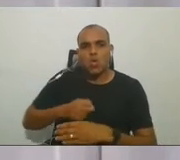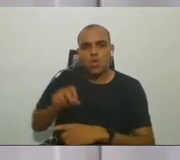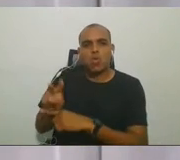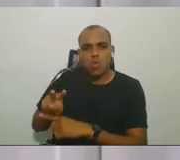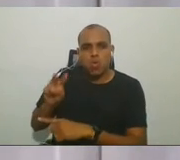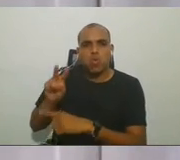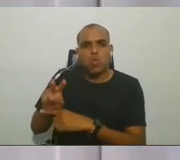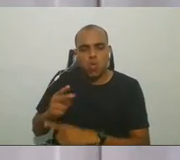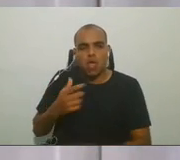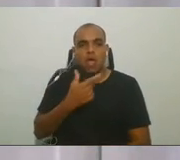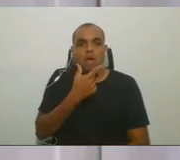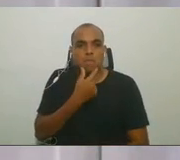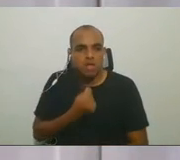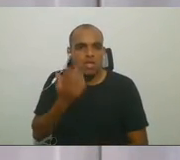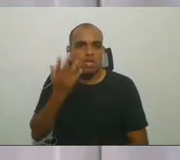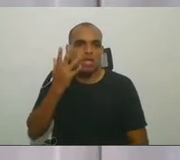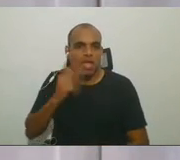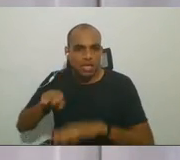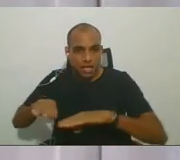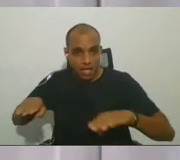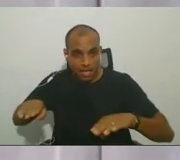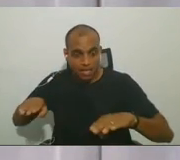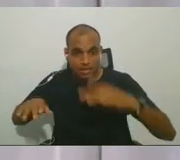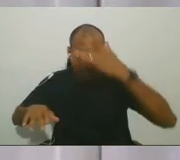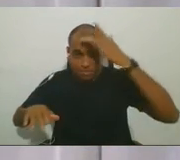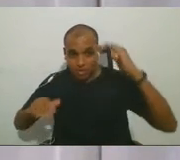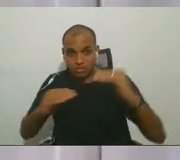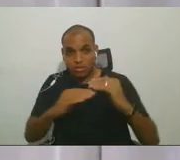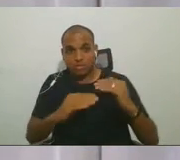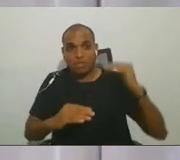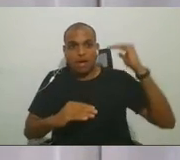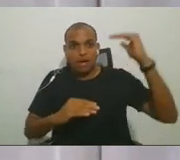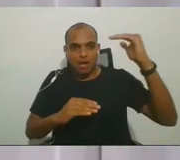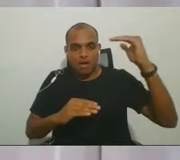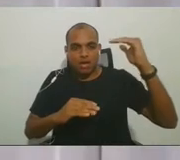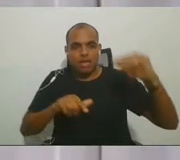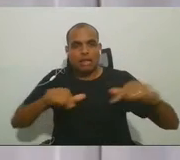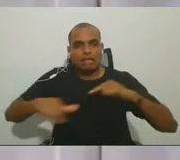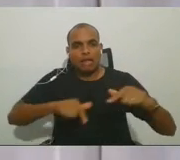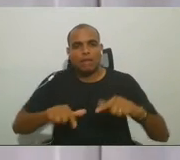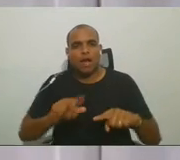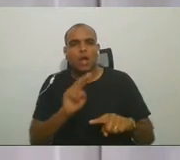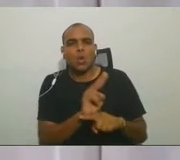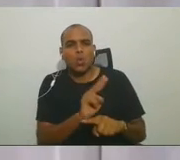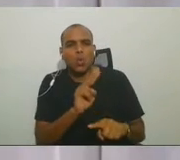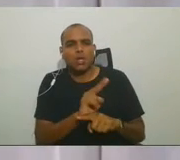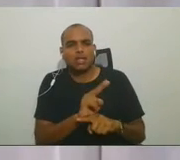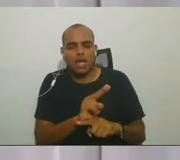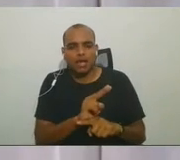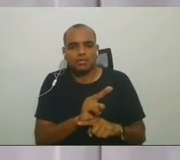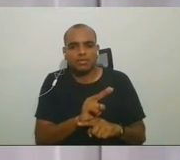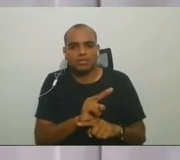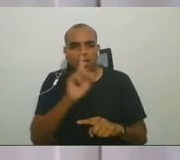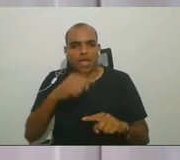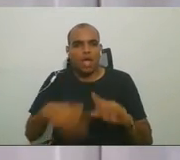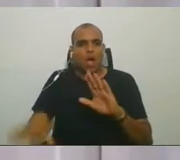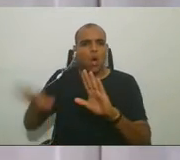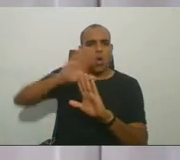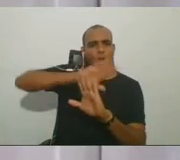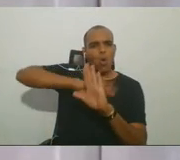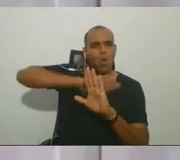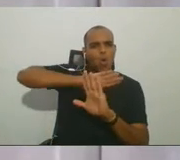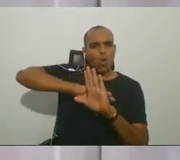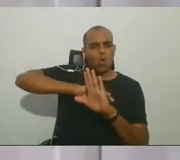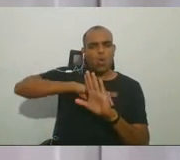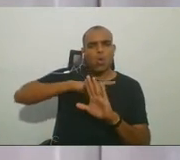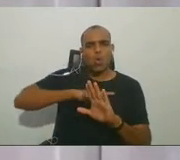crianças, meninos e pessoas maiores. Em trabalhos de cuidados, é o motor oculto que mantém o funcionamento